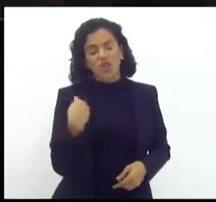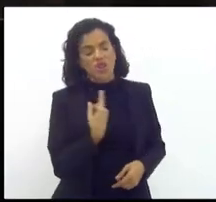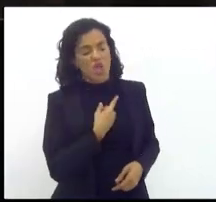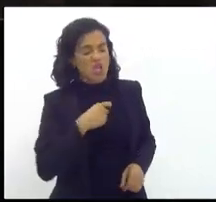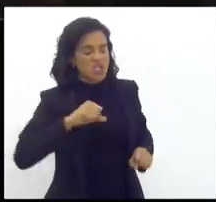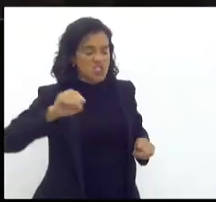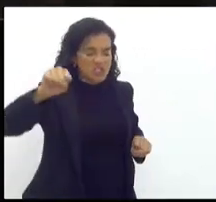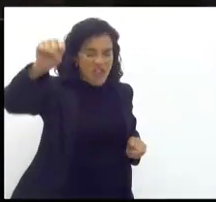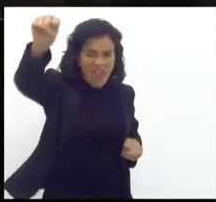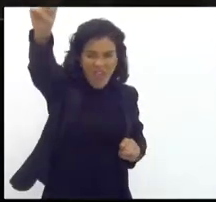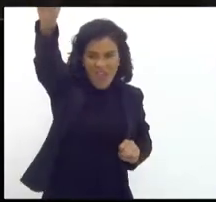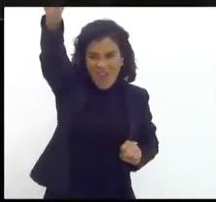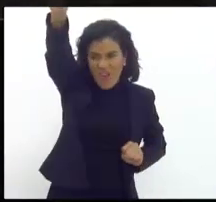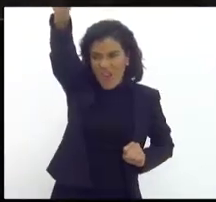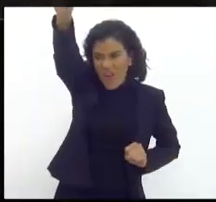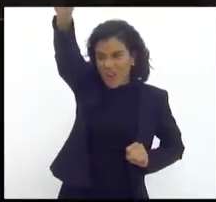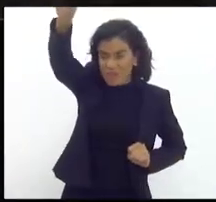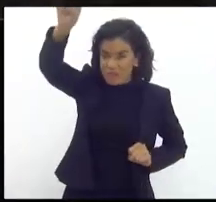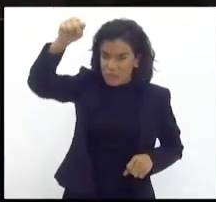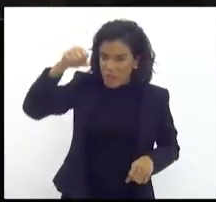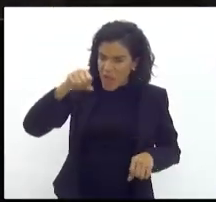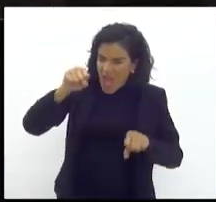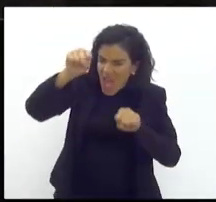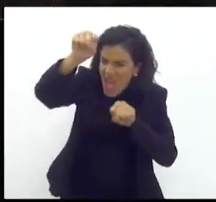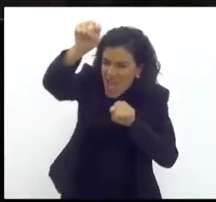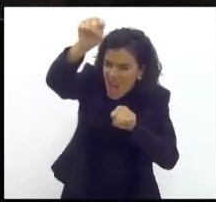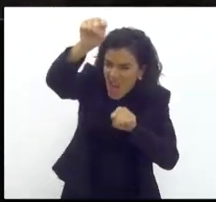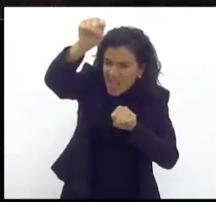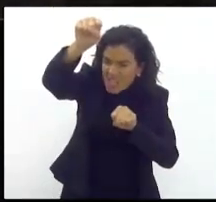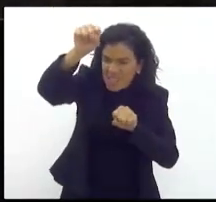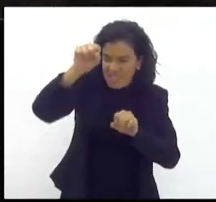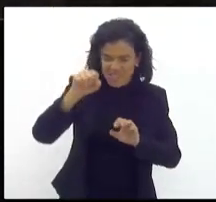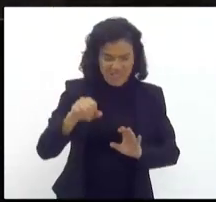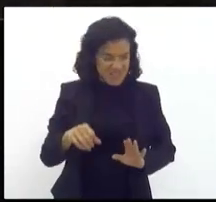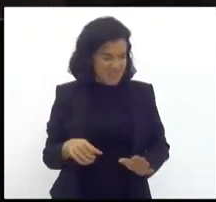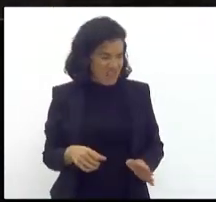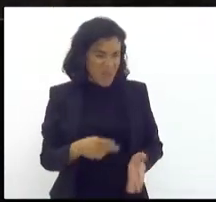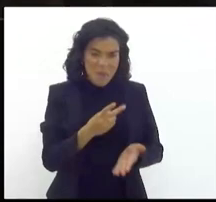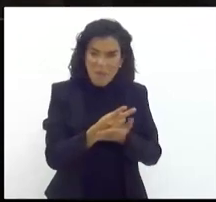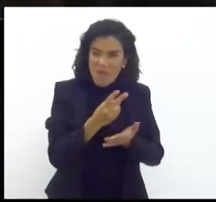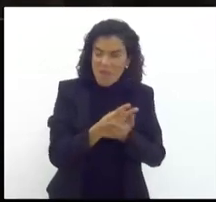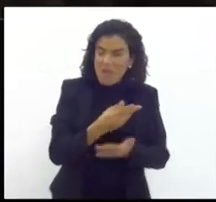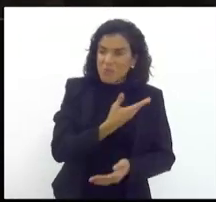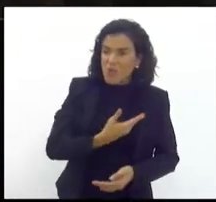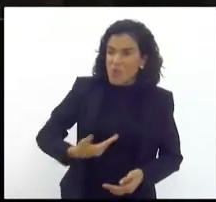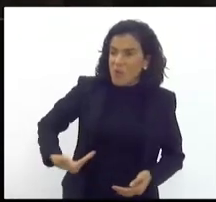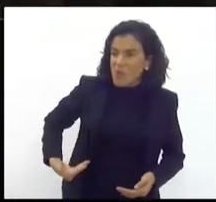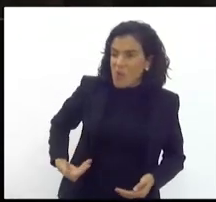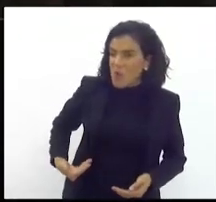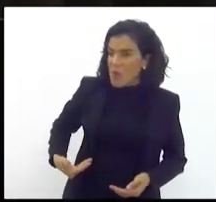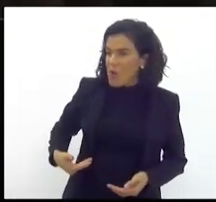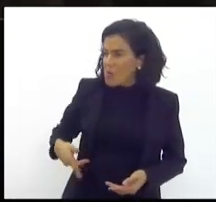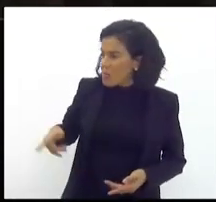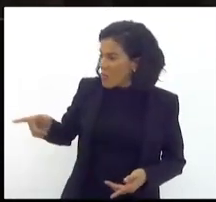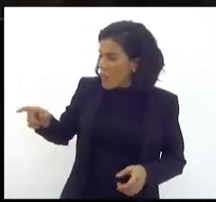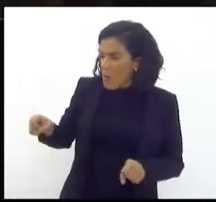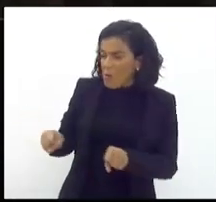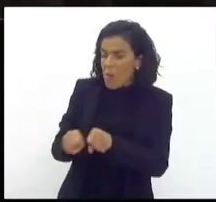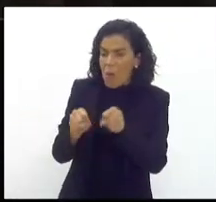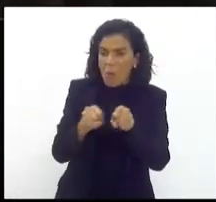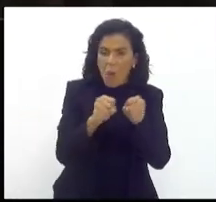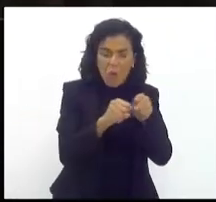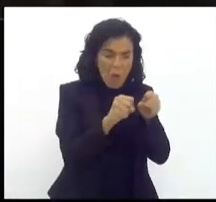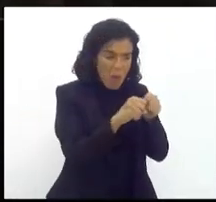heróis heróis Como assim se esse mesmo Governador fragilizou a saúde